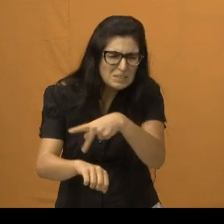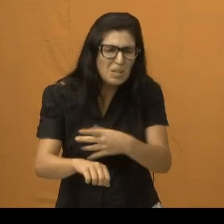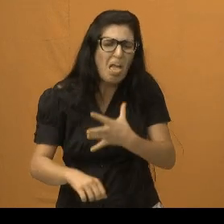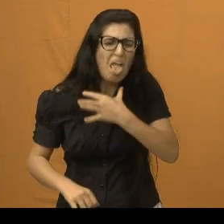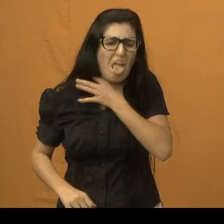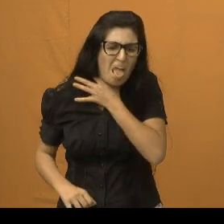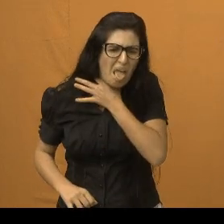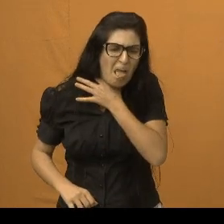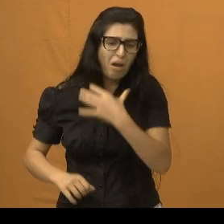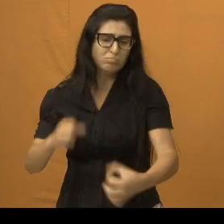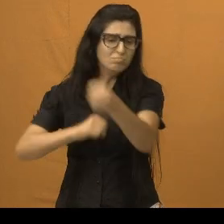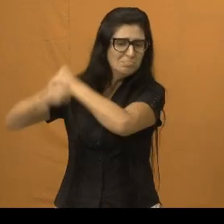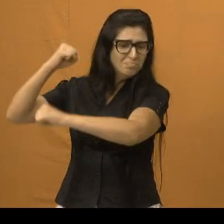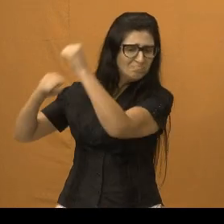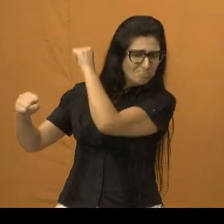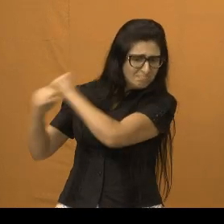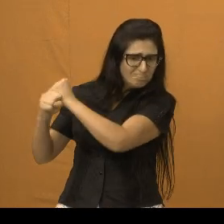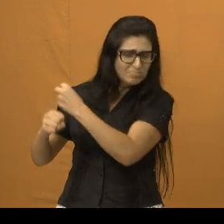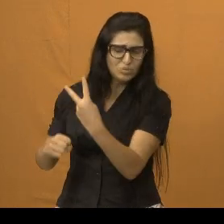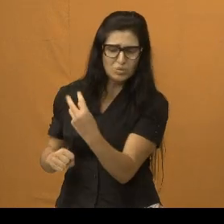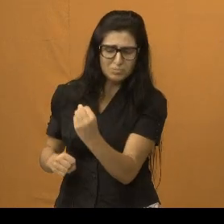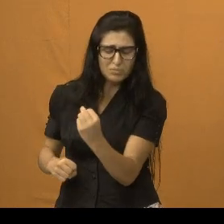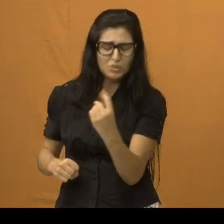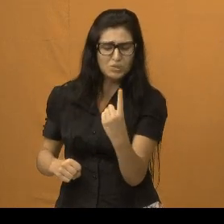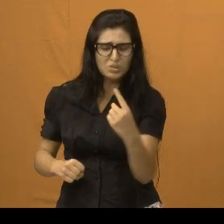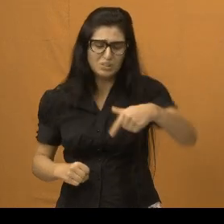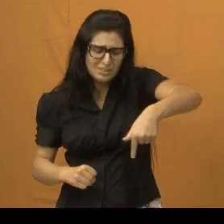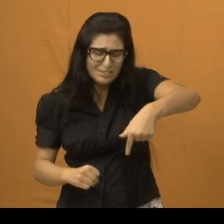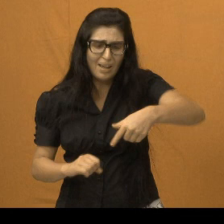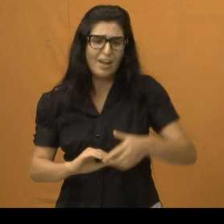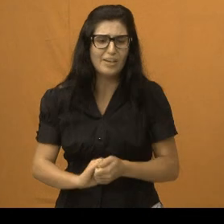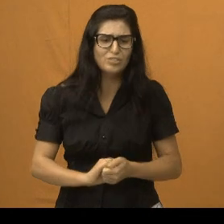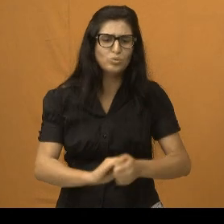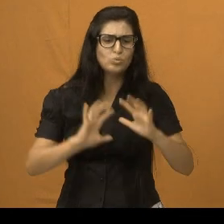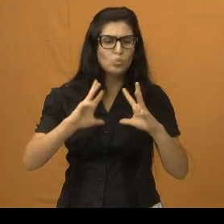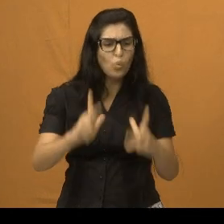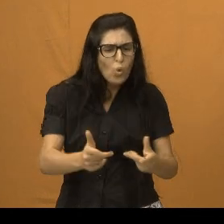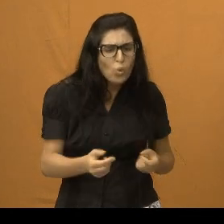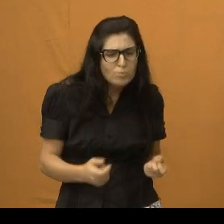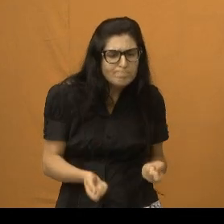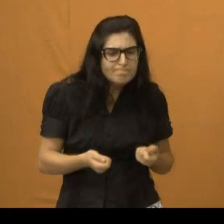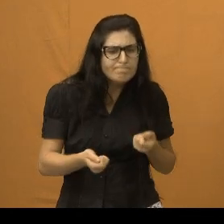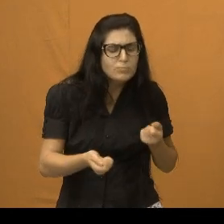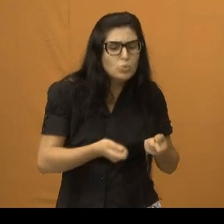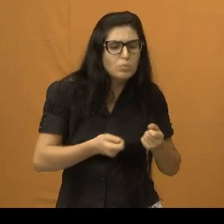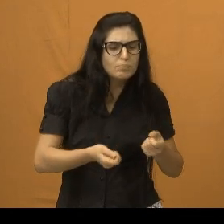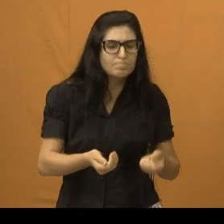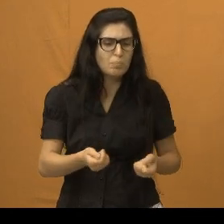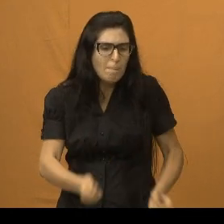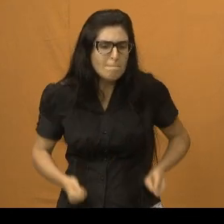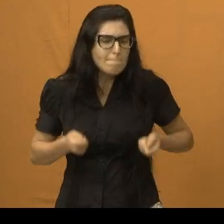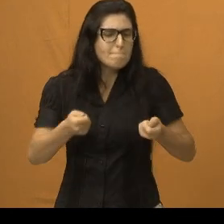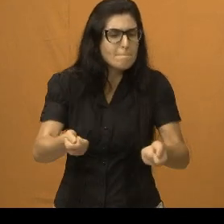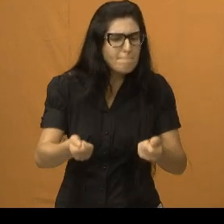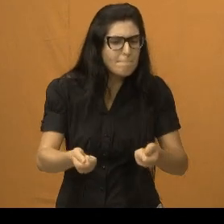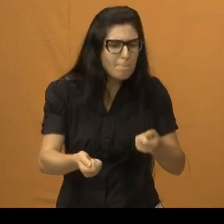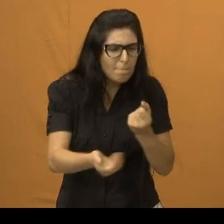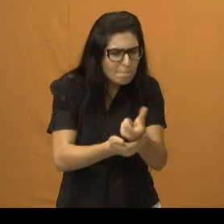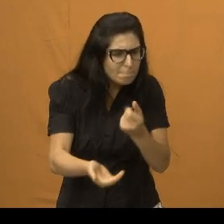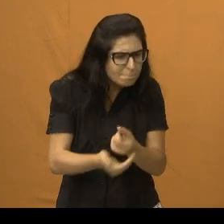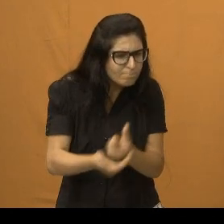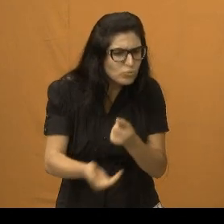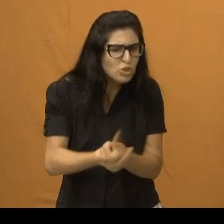ano 2017, né, os investimentos, né, de transferências, né, governamentais para investimentos mesmo